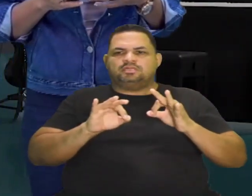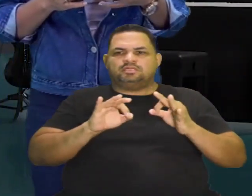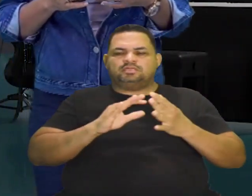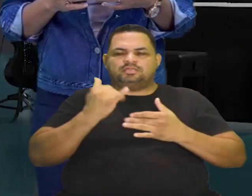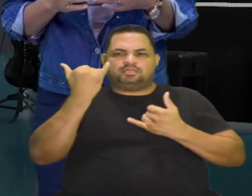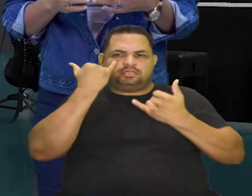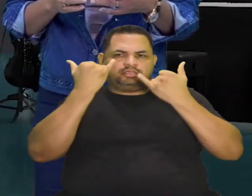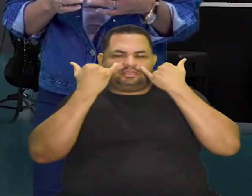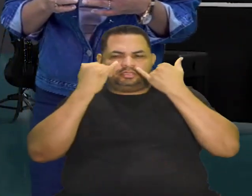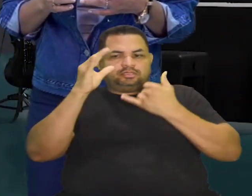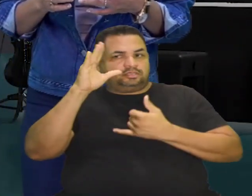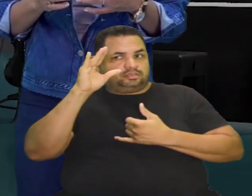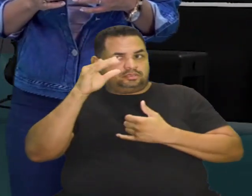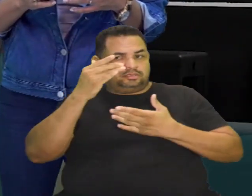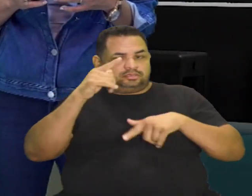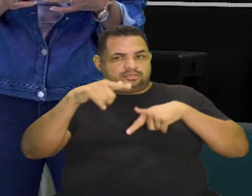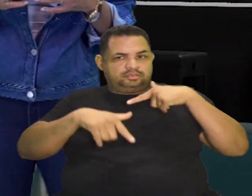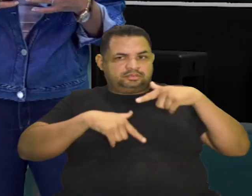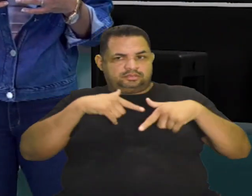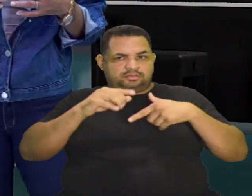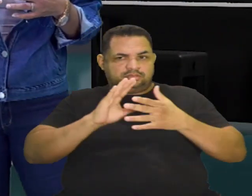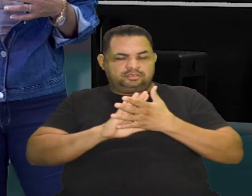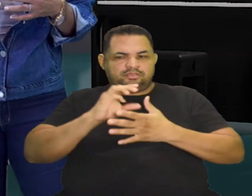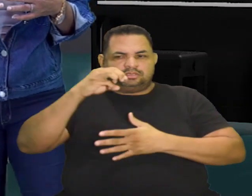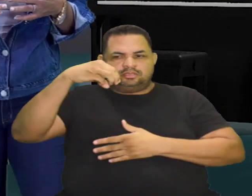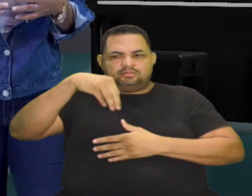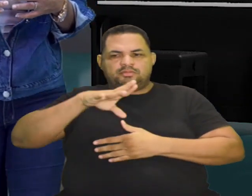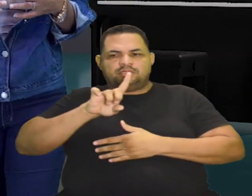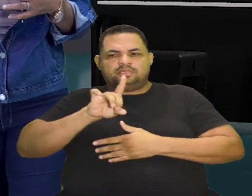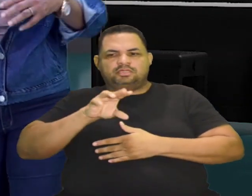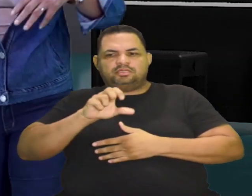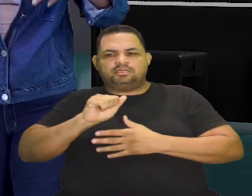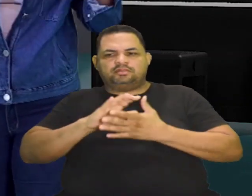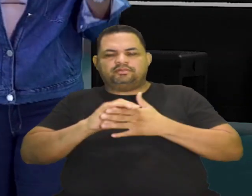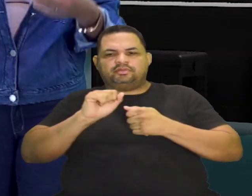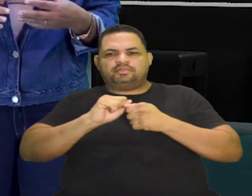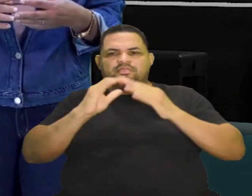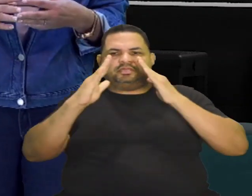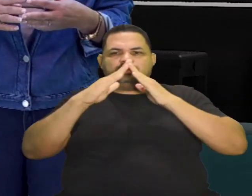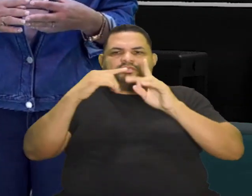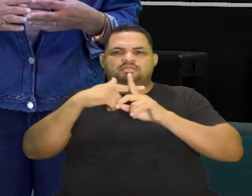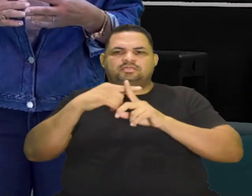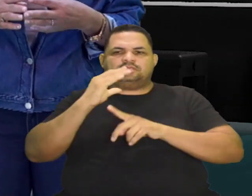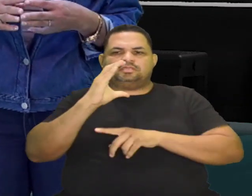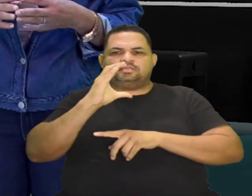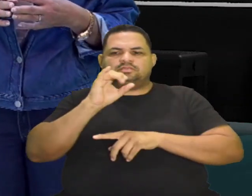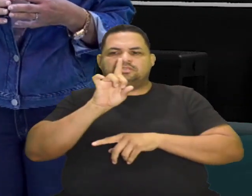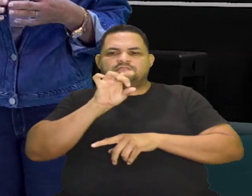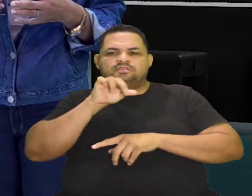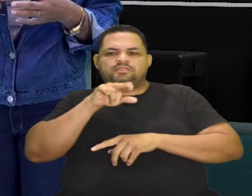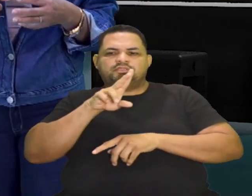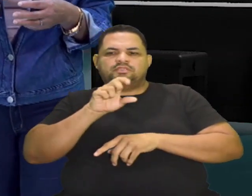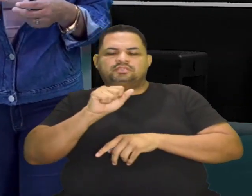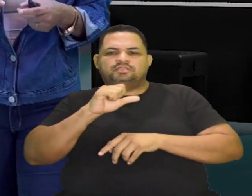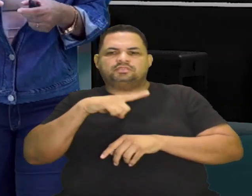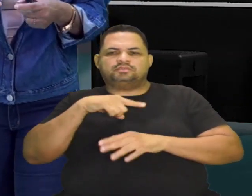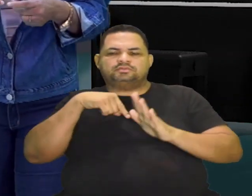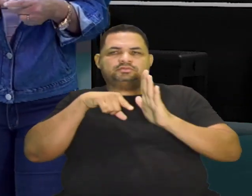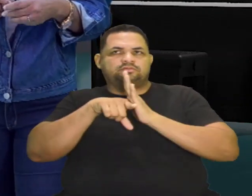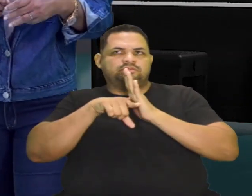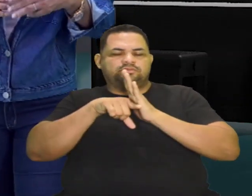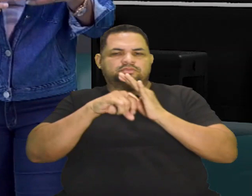informações interessantes a esse trabalho aí de Michelangelo, feito na Capela Sistina. Se vocês pesquisarem na internet, vocês vão